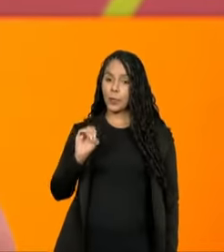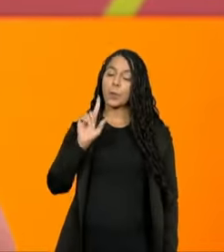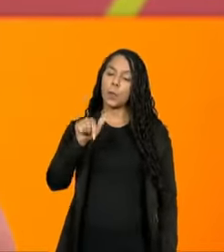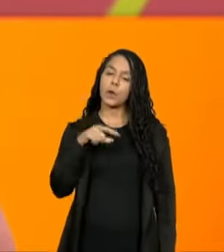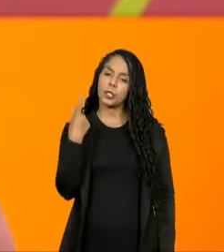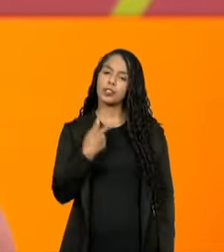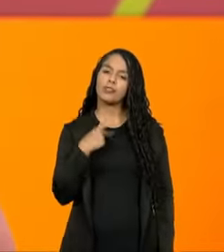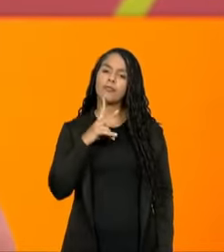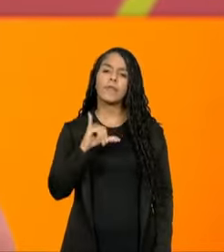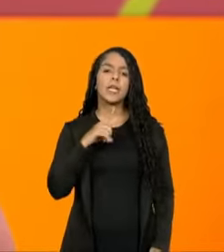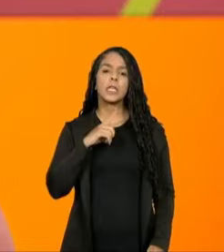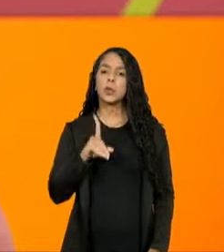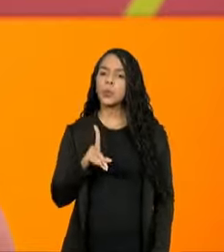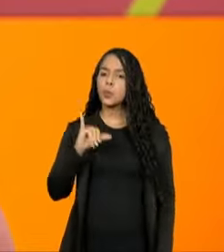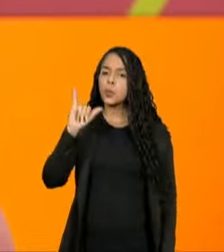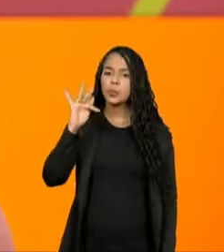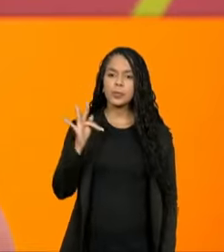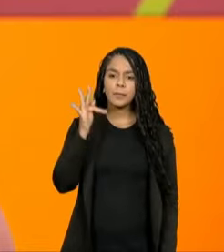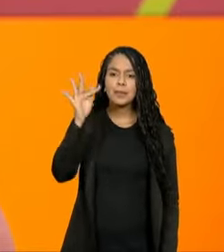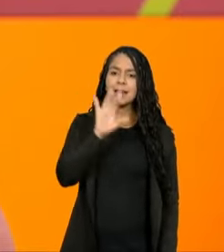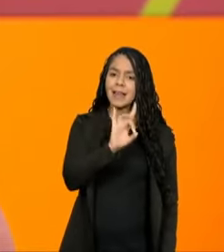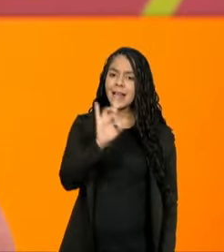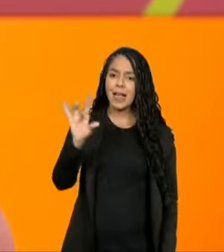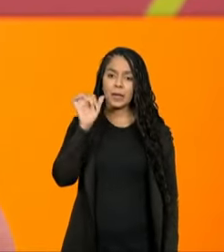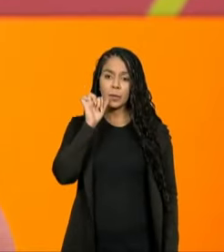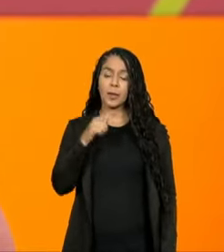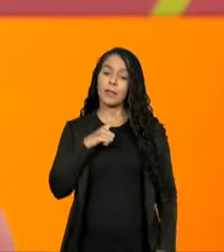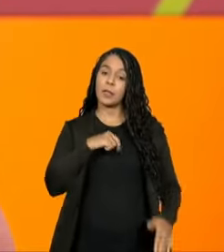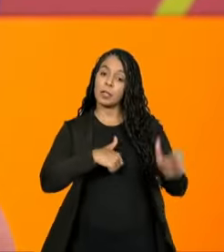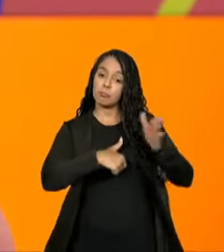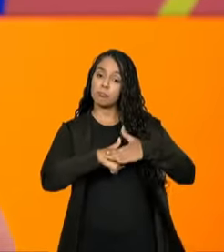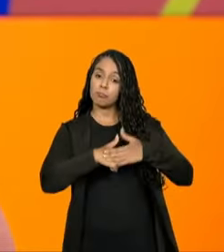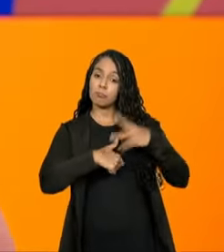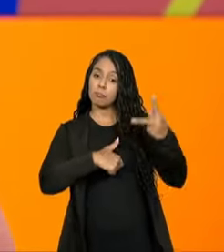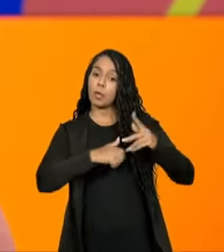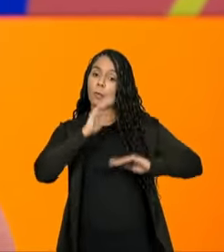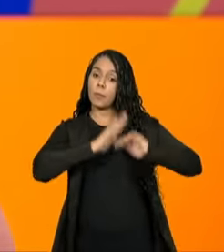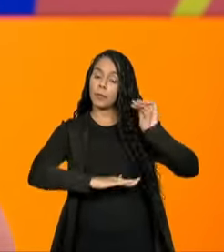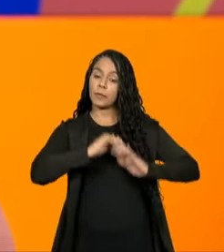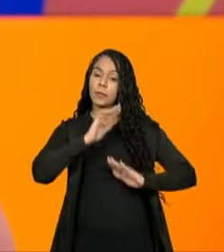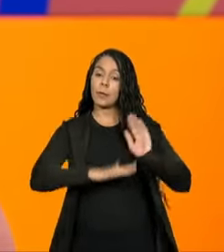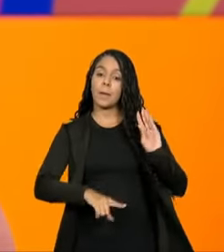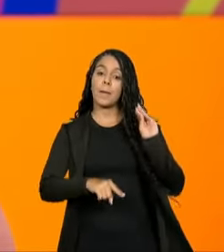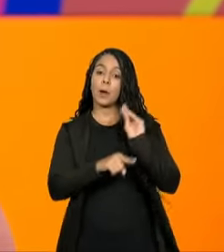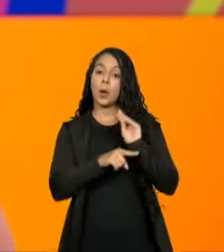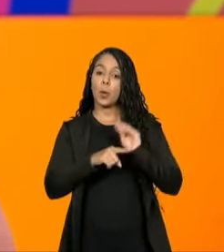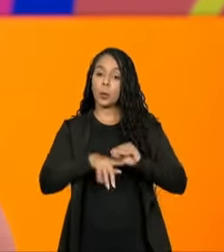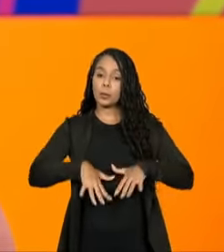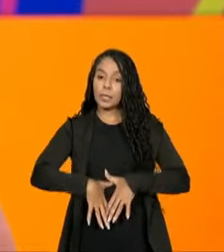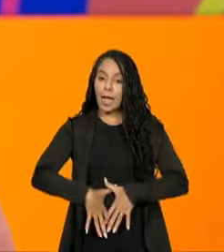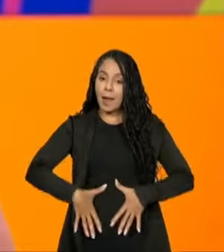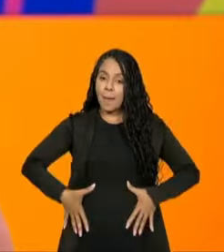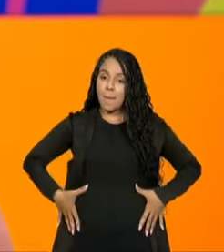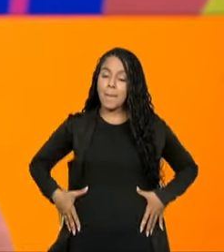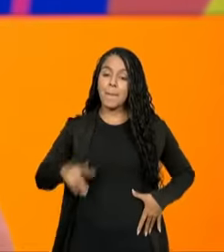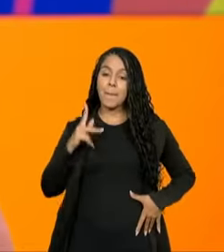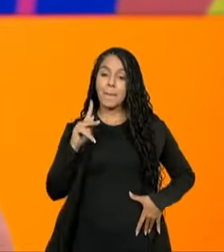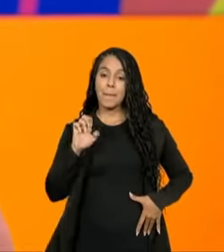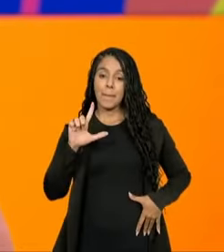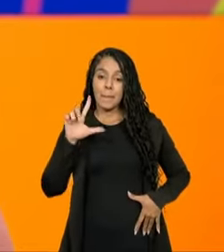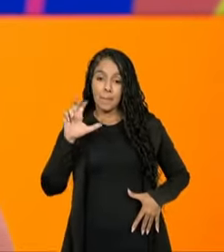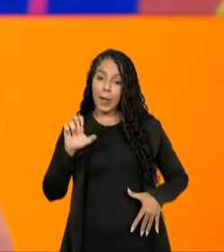acho que a gente vai chegar um dia em que cada mulher vai ter a sua fisioterapeuta pélvica para cuidar do seu assoalho pélvico, que é uma área, na